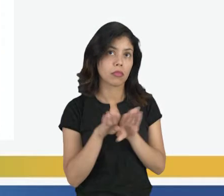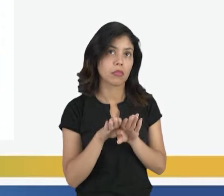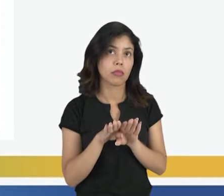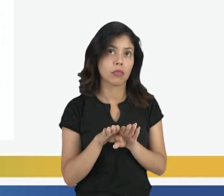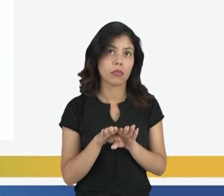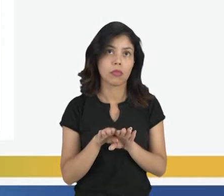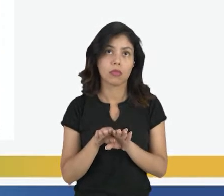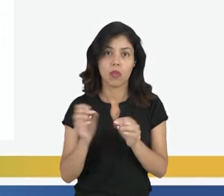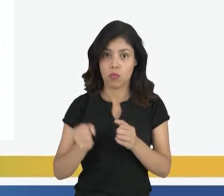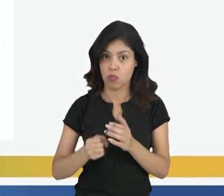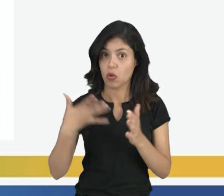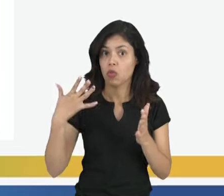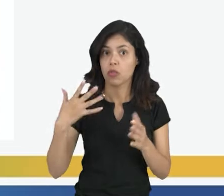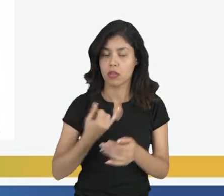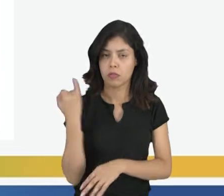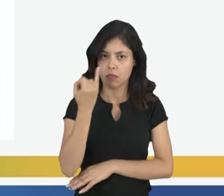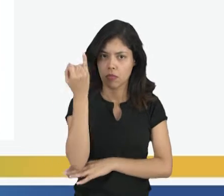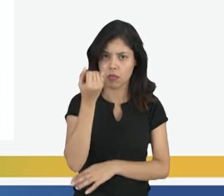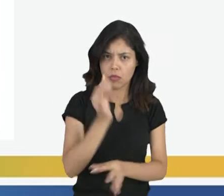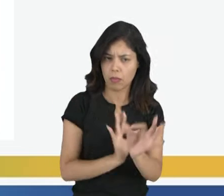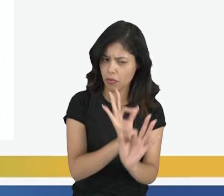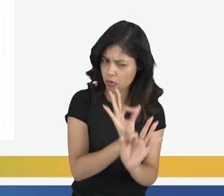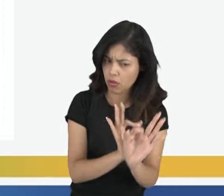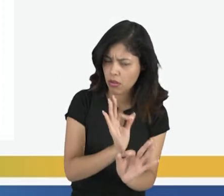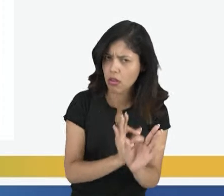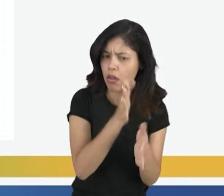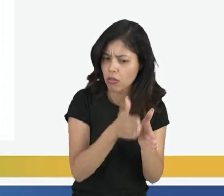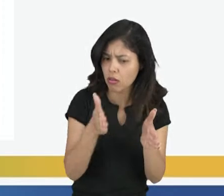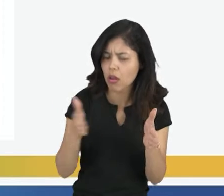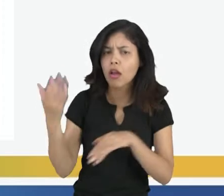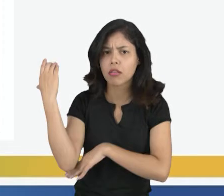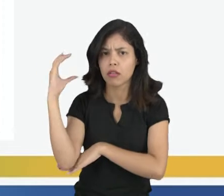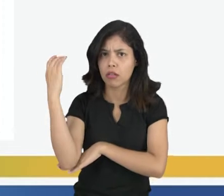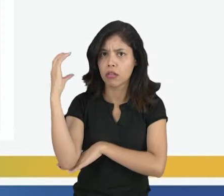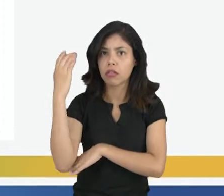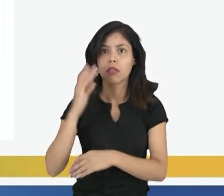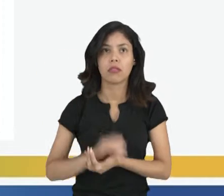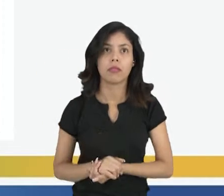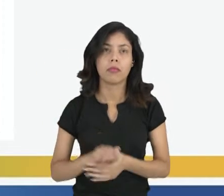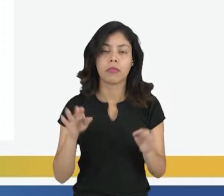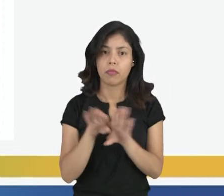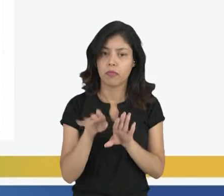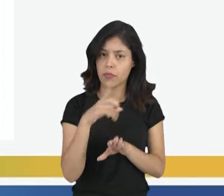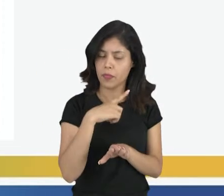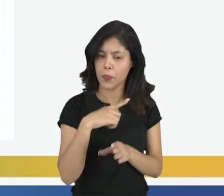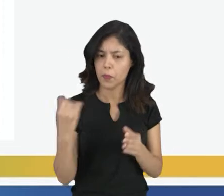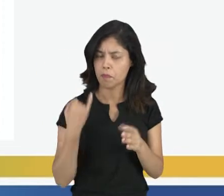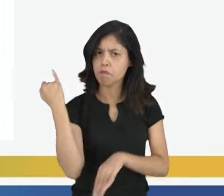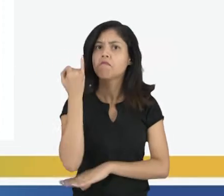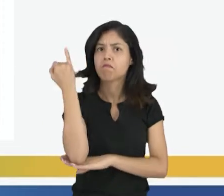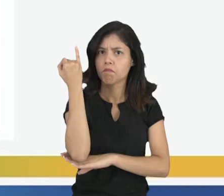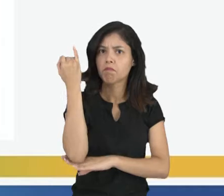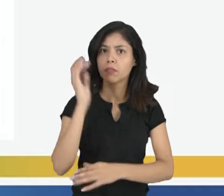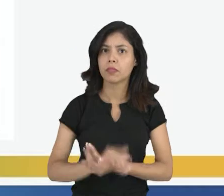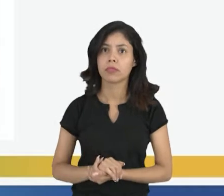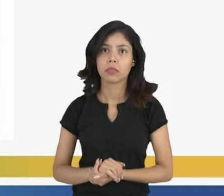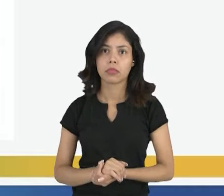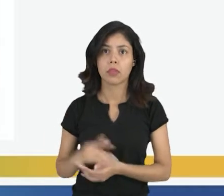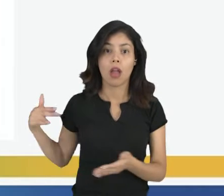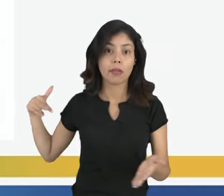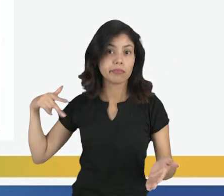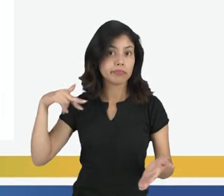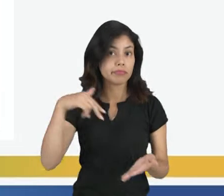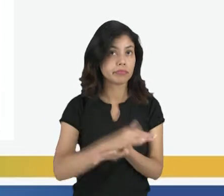indústria bélica muito mais especializada a partir da ciência, né? A gente também tem uma questão muito importante, que é a